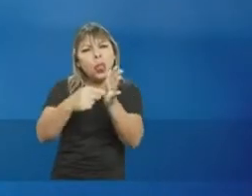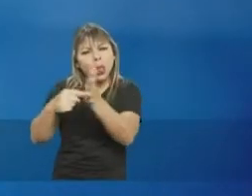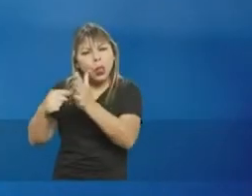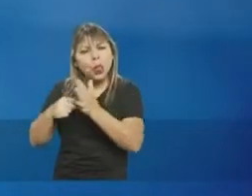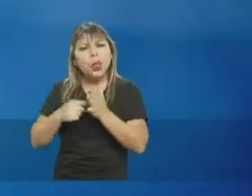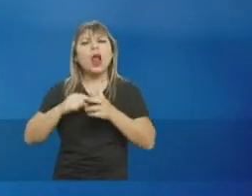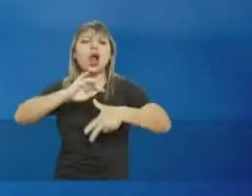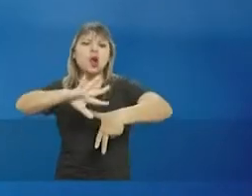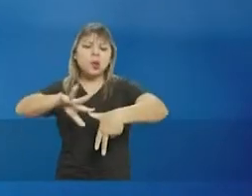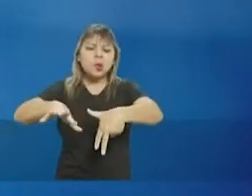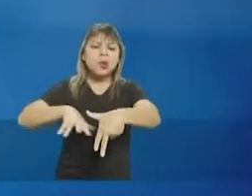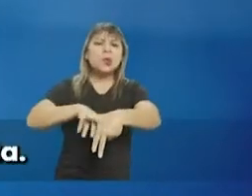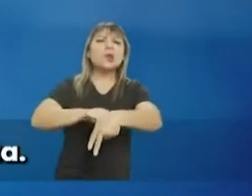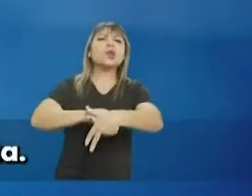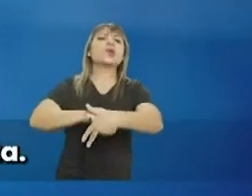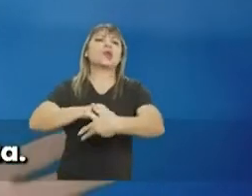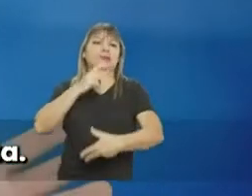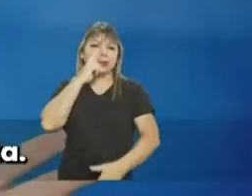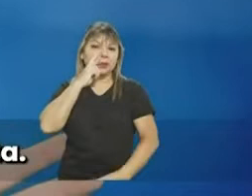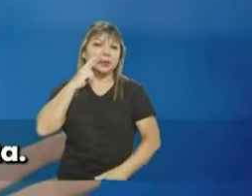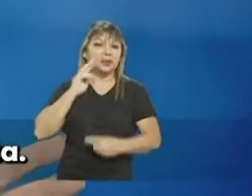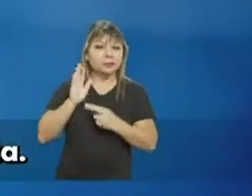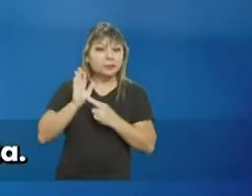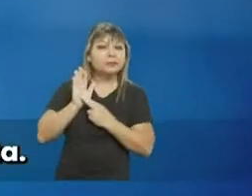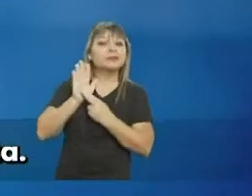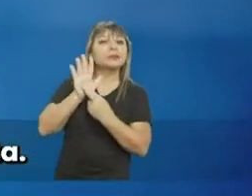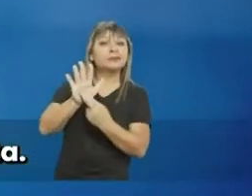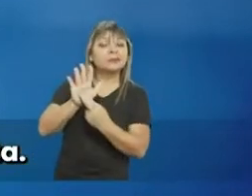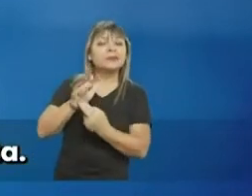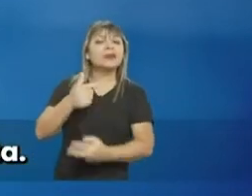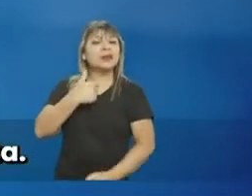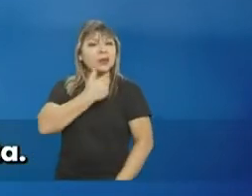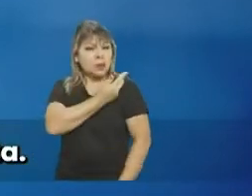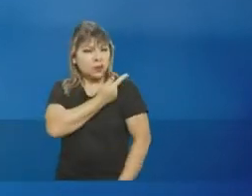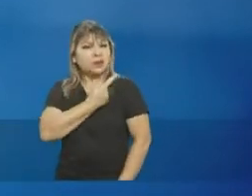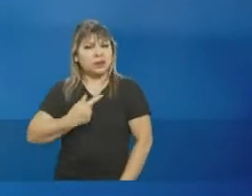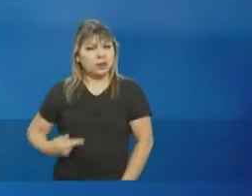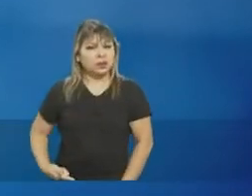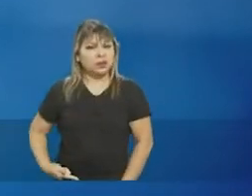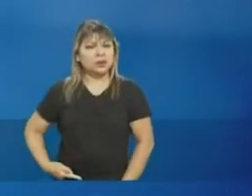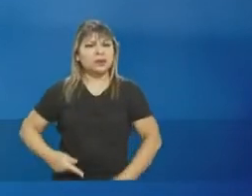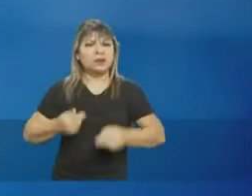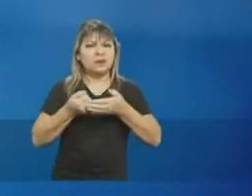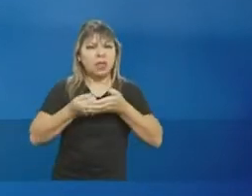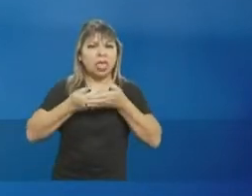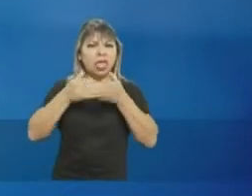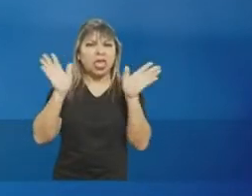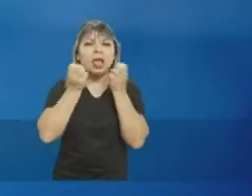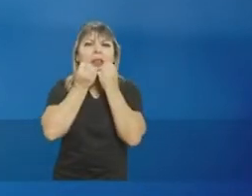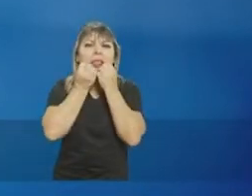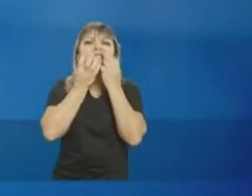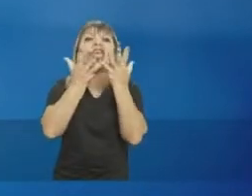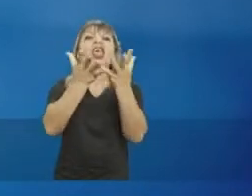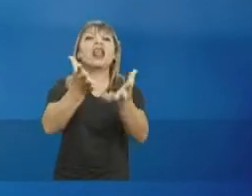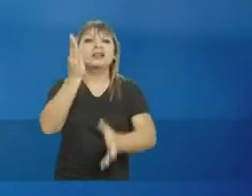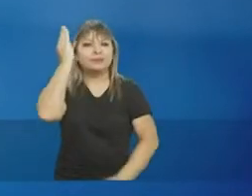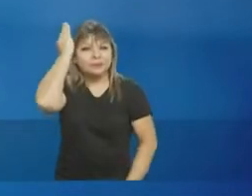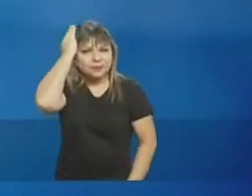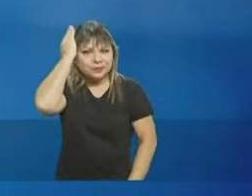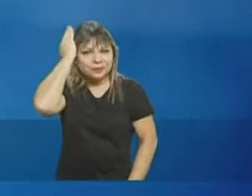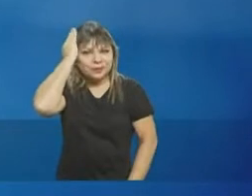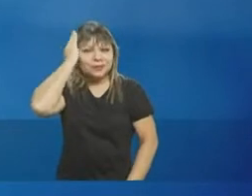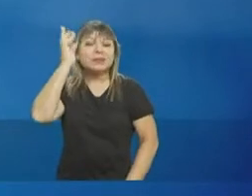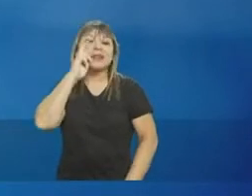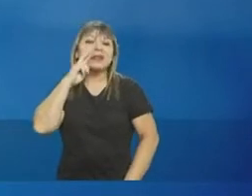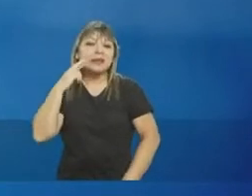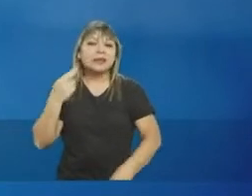denunciei várias vezes a corrupção desse governo que o Riddle representa. Como governador, vou abrir a caixa preta do